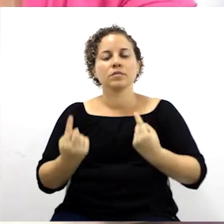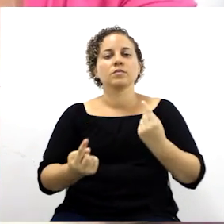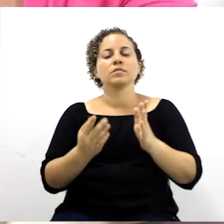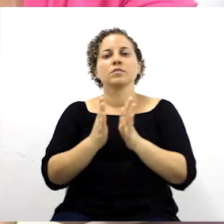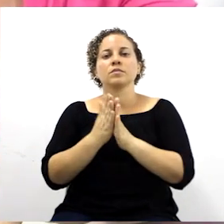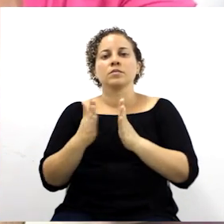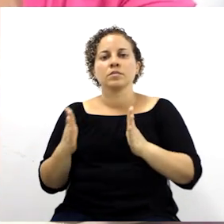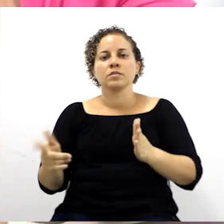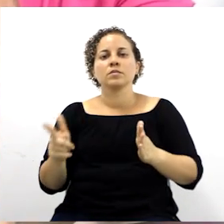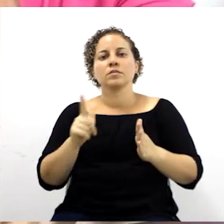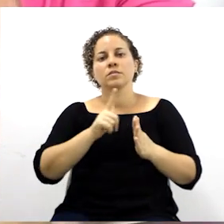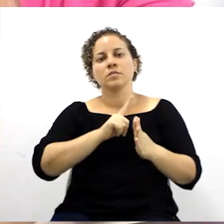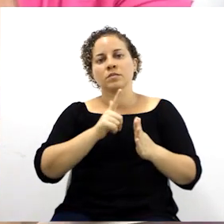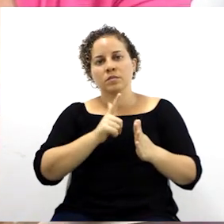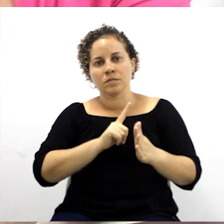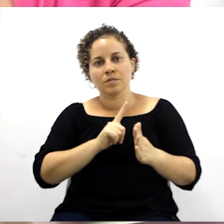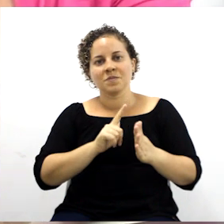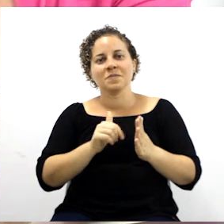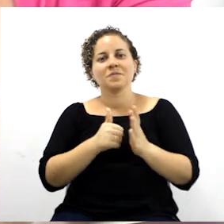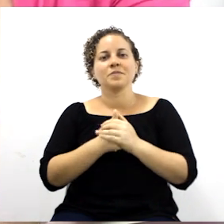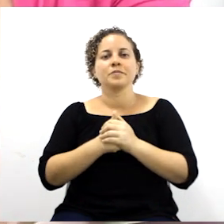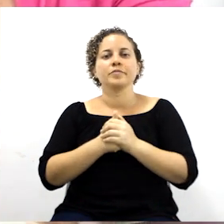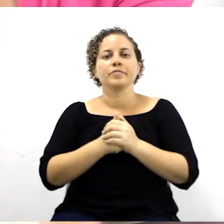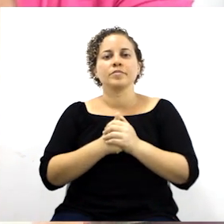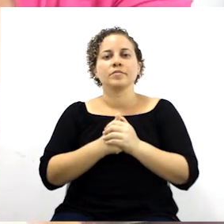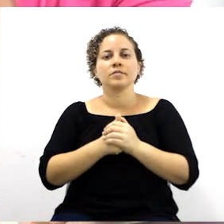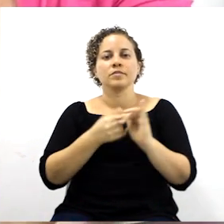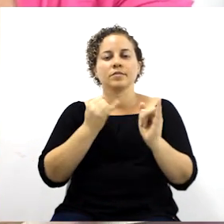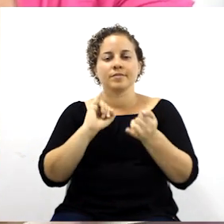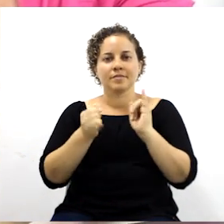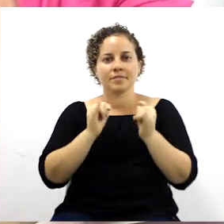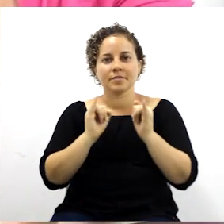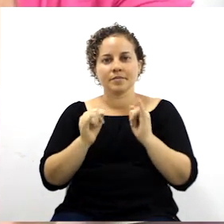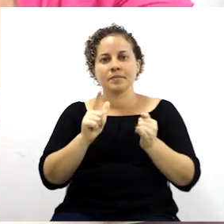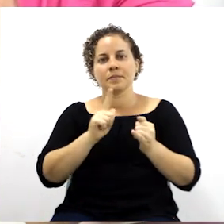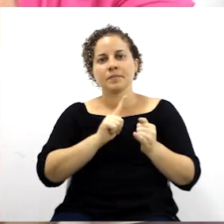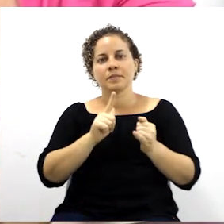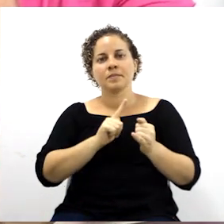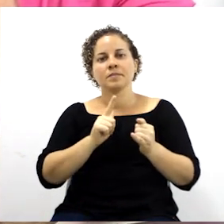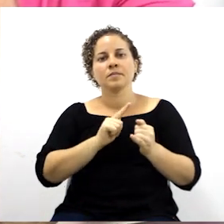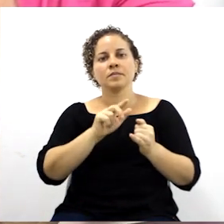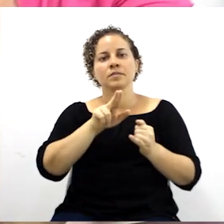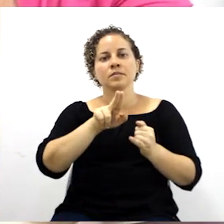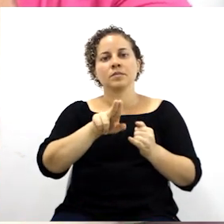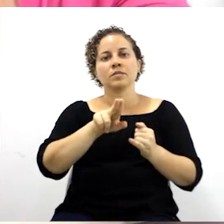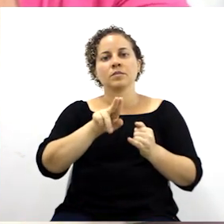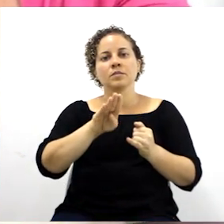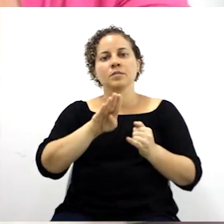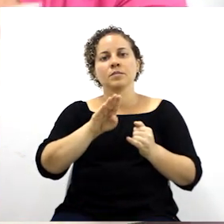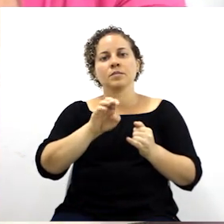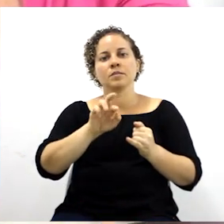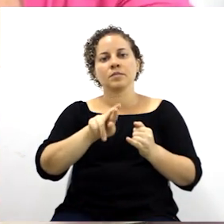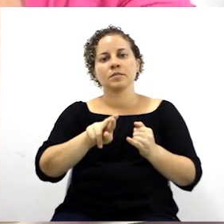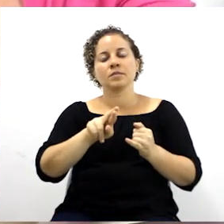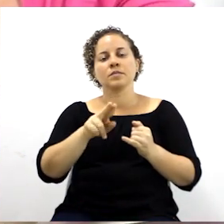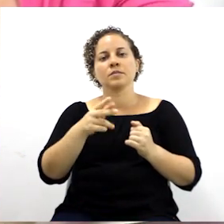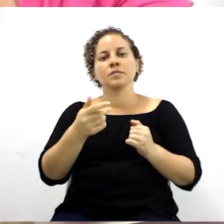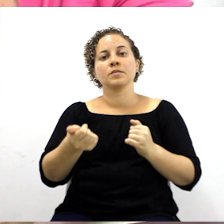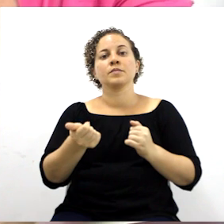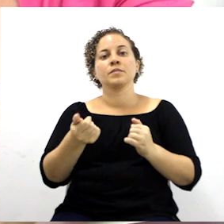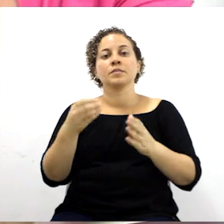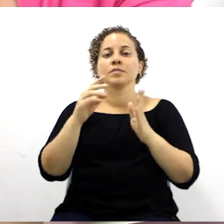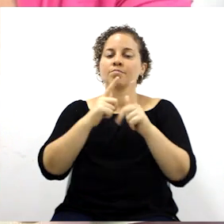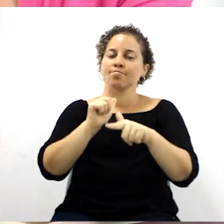bibliotecas hoje utilizam da internet, né? Utilizam da web para fazer esse tipo montar esse tipo de